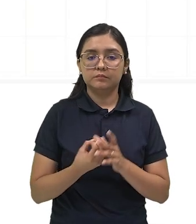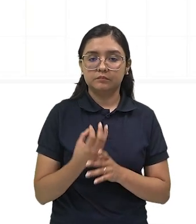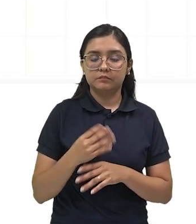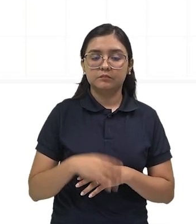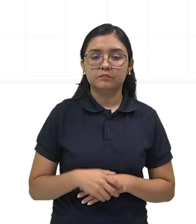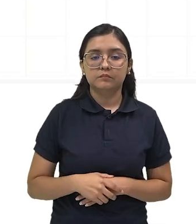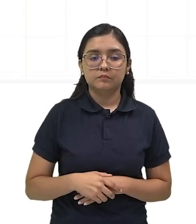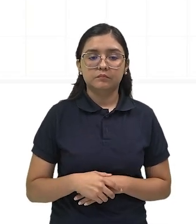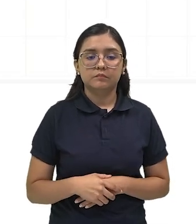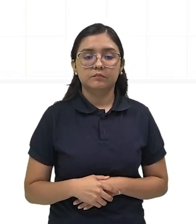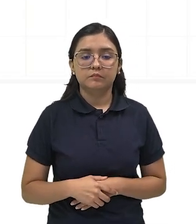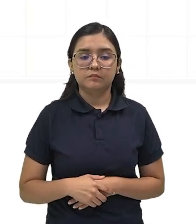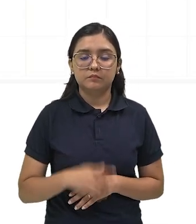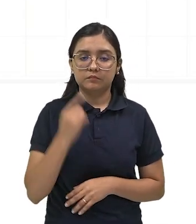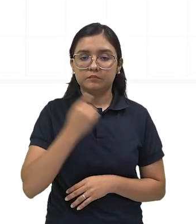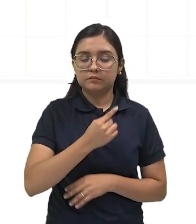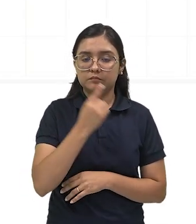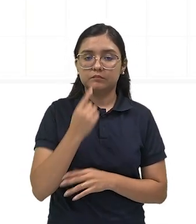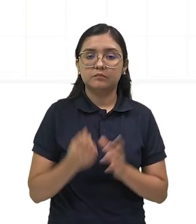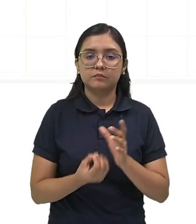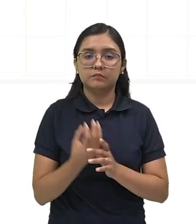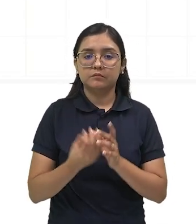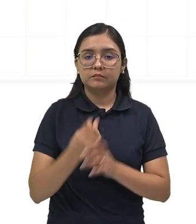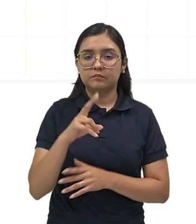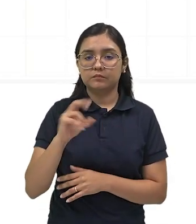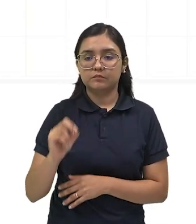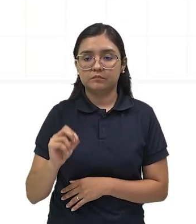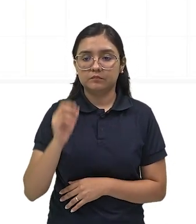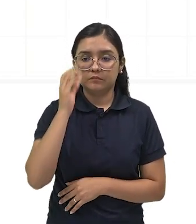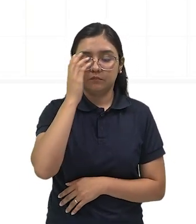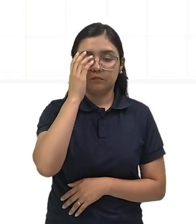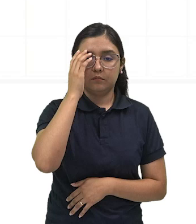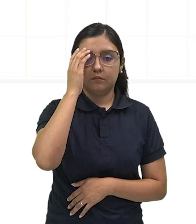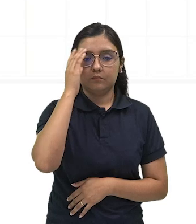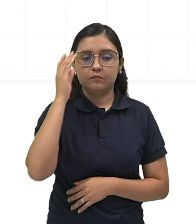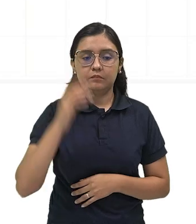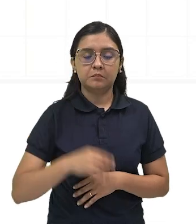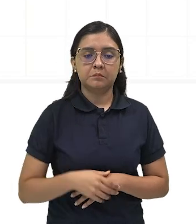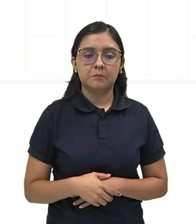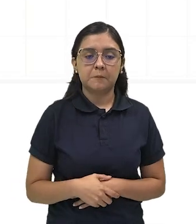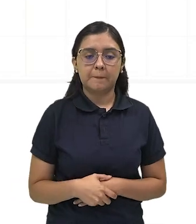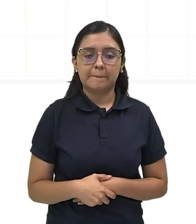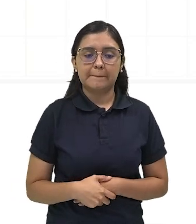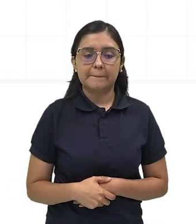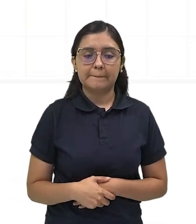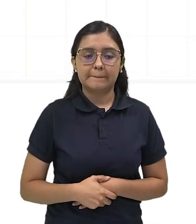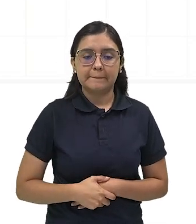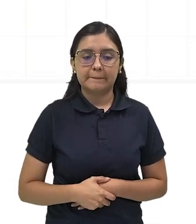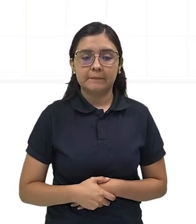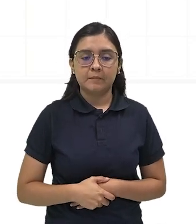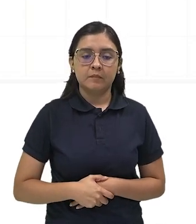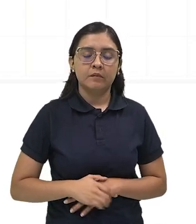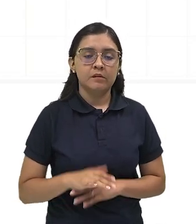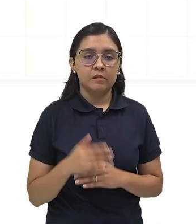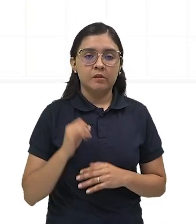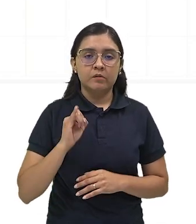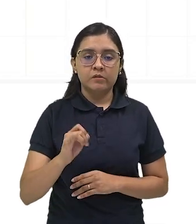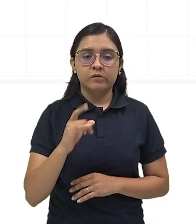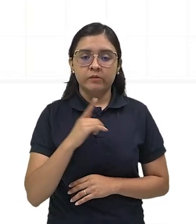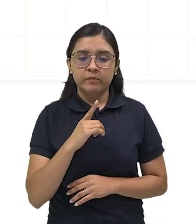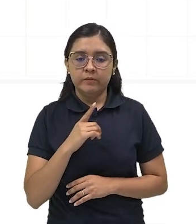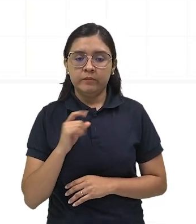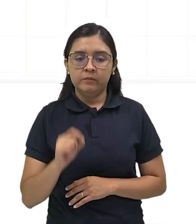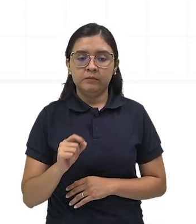hora, tá bom? Então, se nós colocarmos aqui em 1 hora,